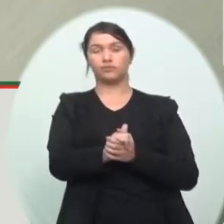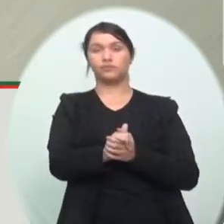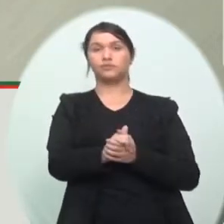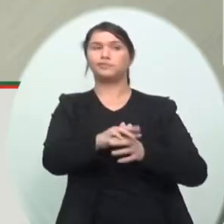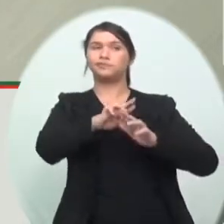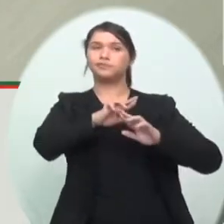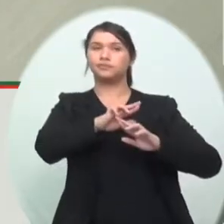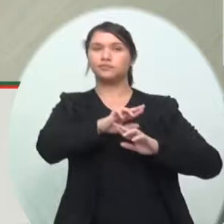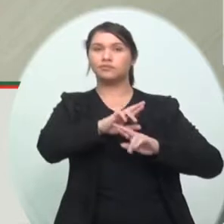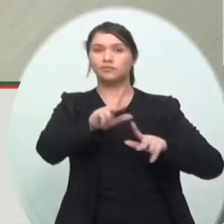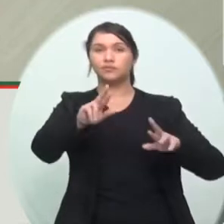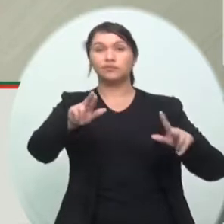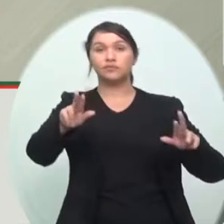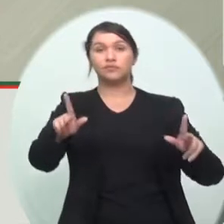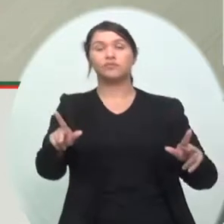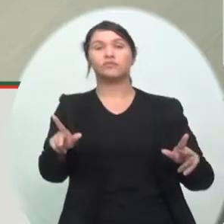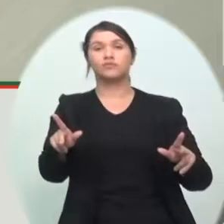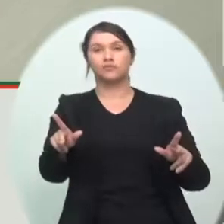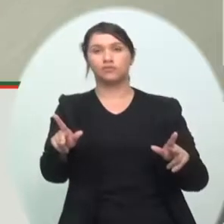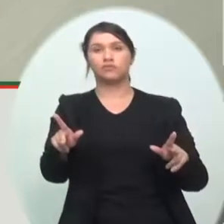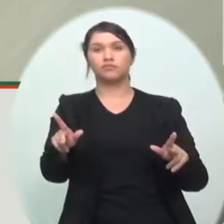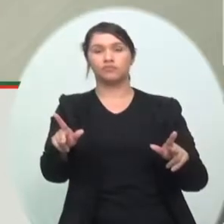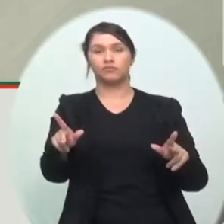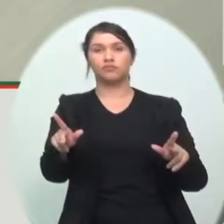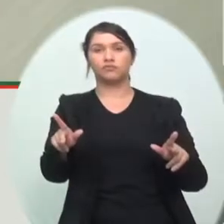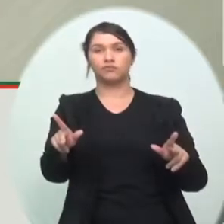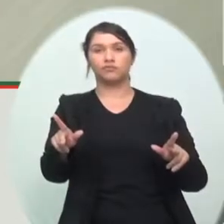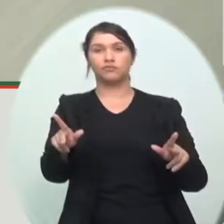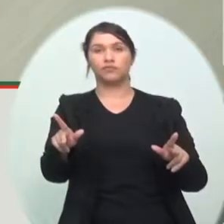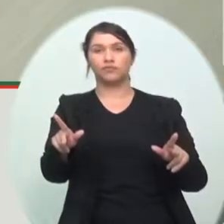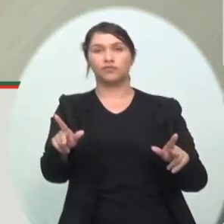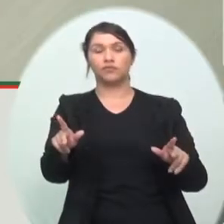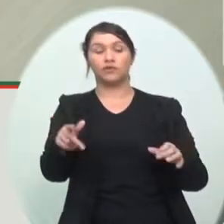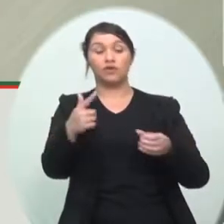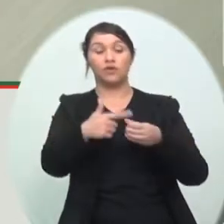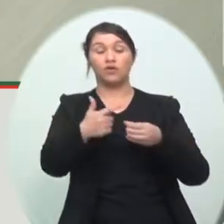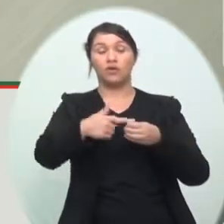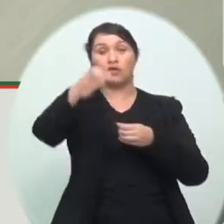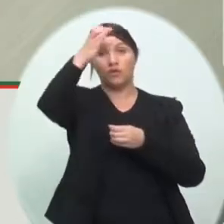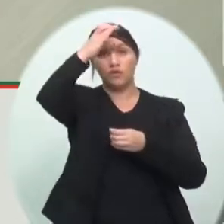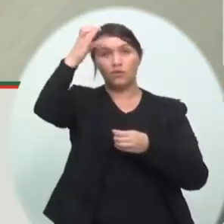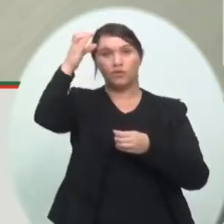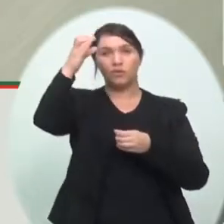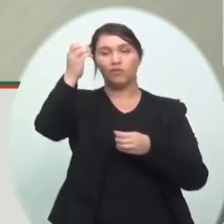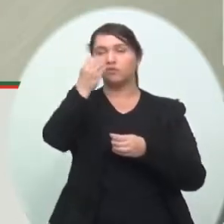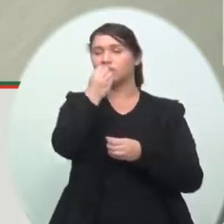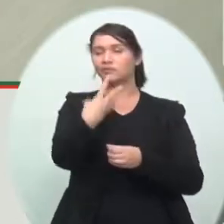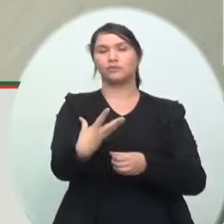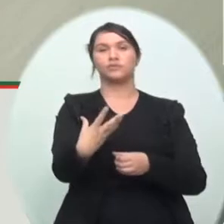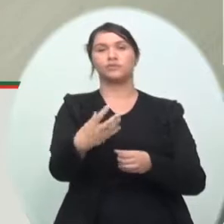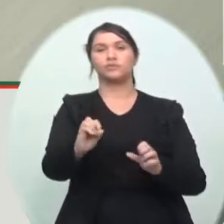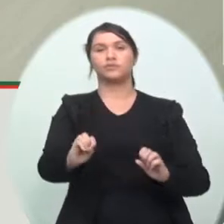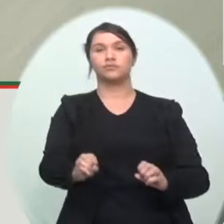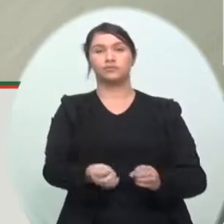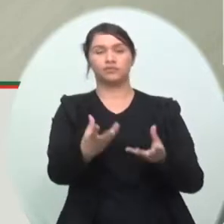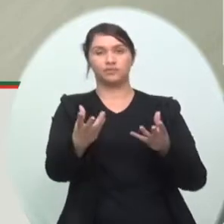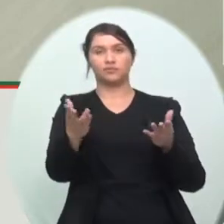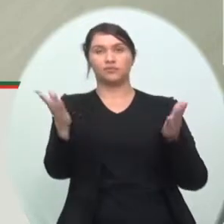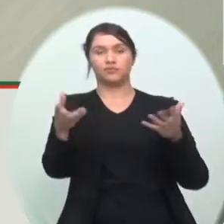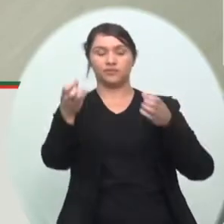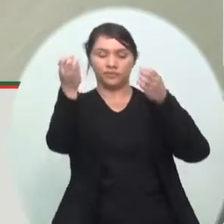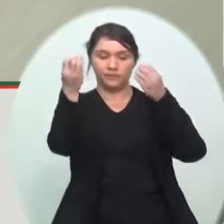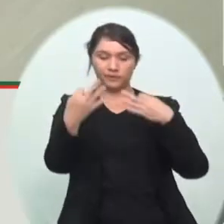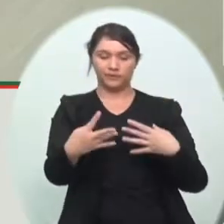um diferencial para o nosso município. Entretanto, vou me ater ao hardware e ao software, que acho que se fazem mais importante no esclarecimento para